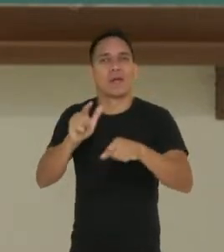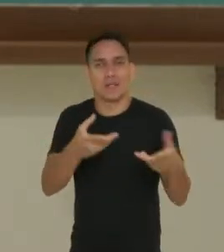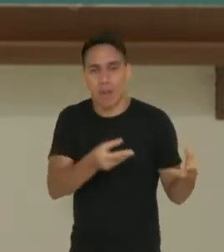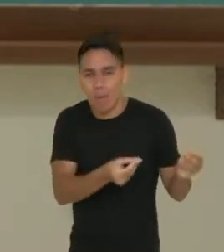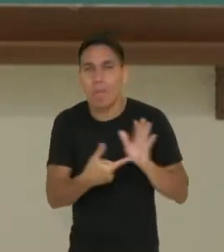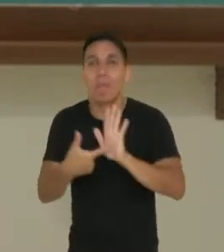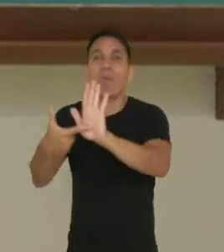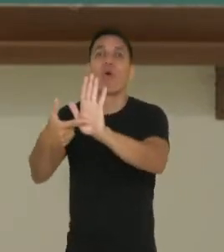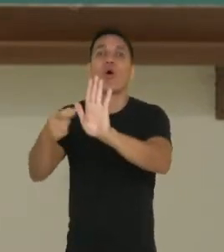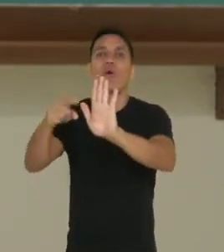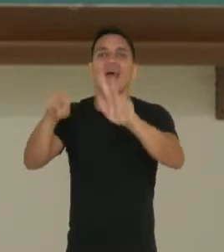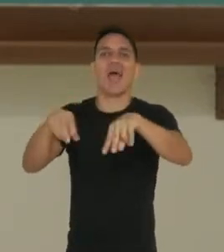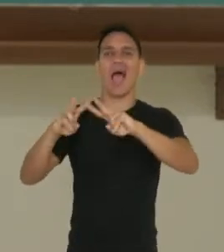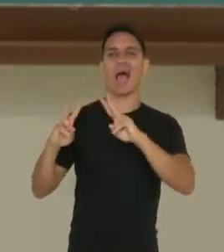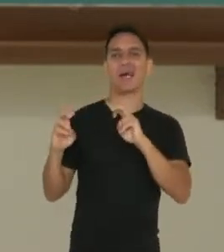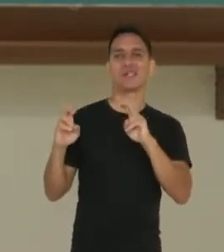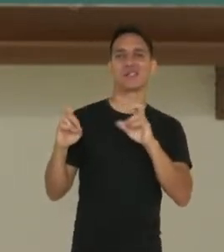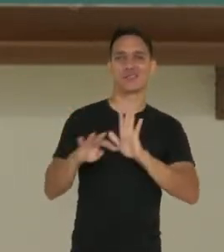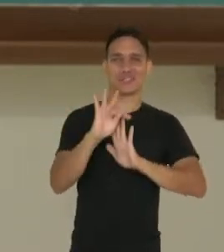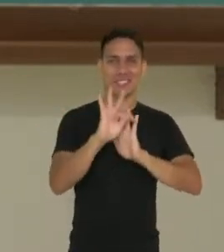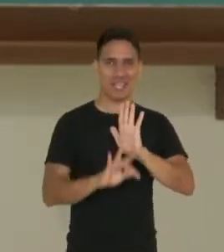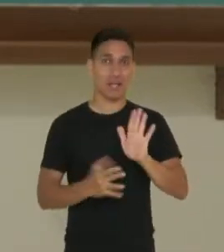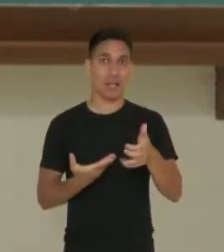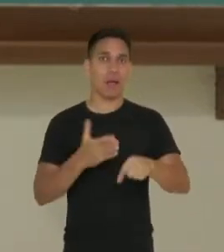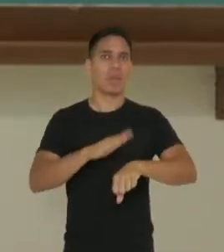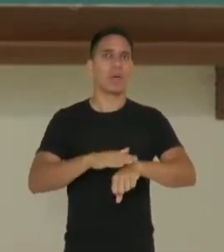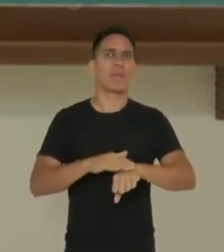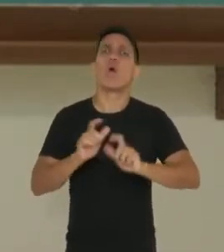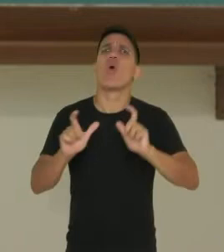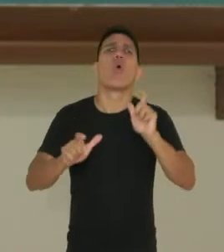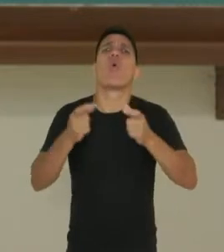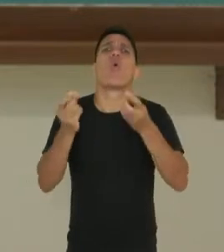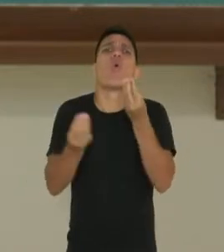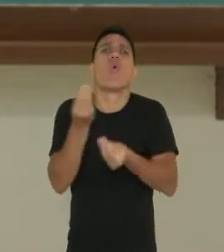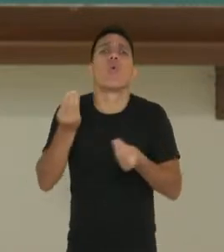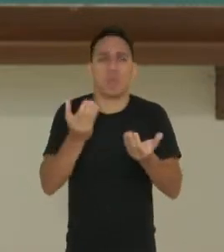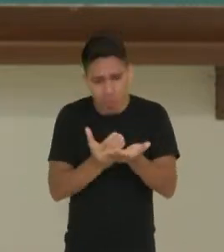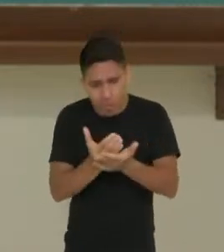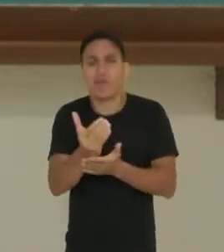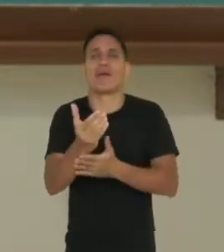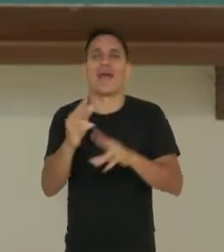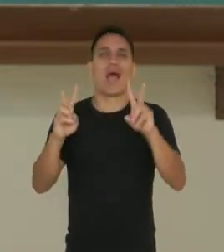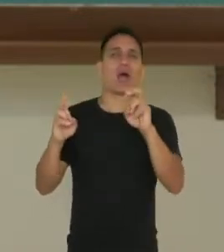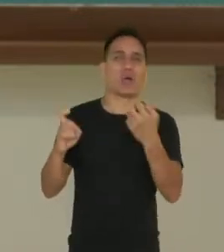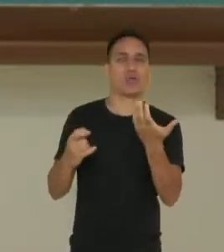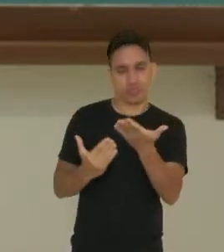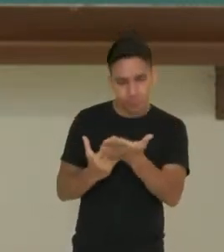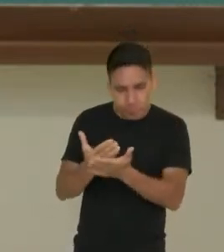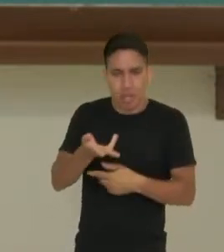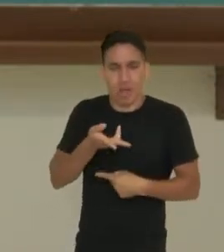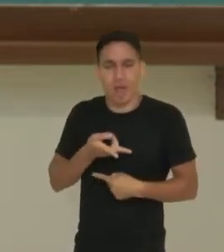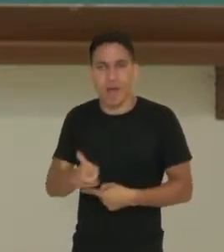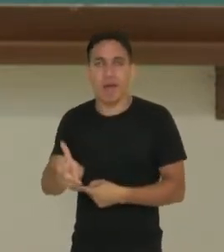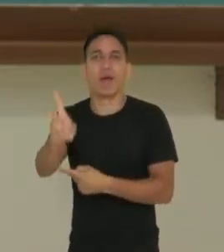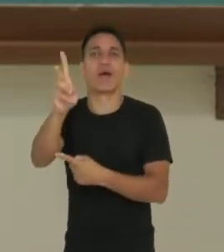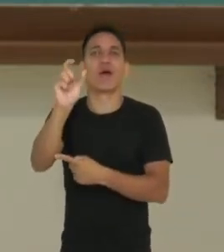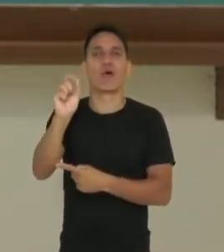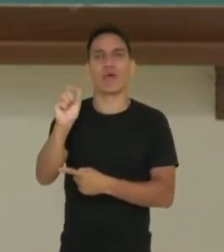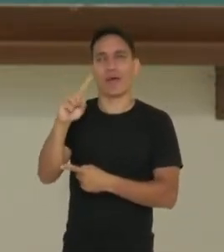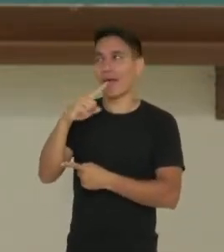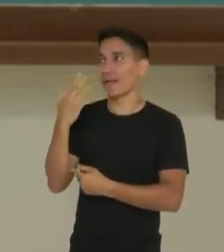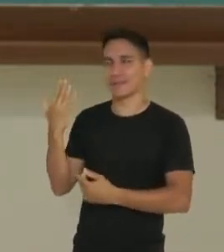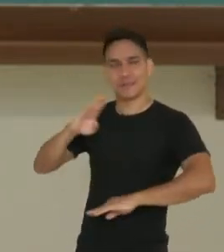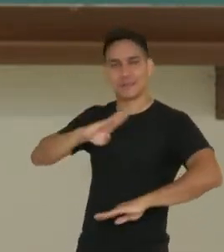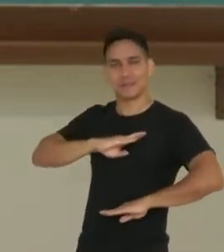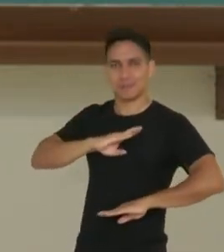ali o assunto do texto, né? Então, a partir de onde que surgiu o assunto para se elaborar a continuidade, então, do meu